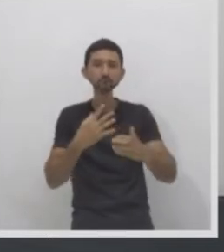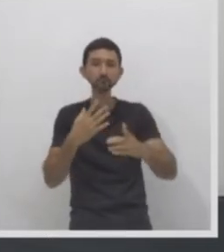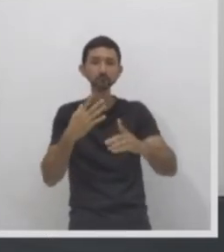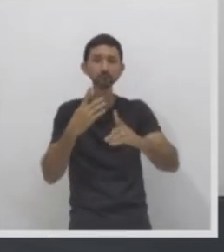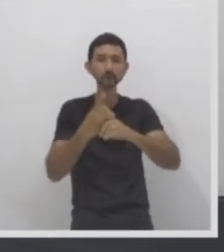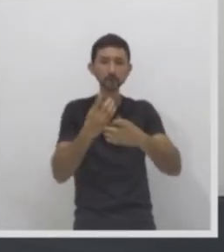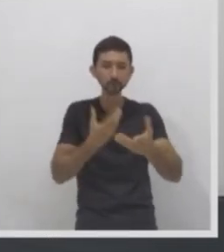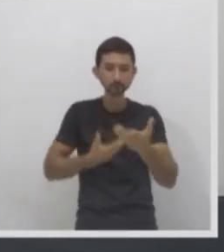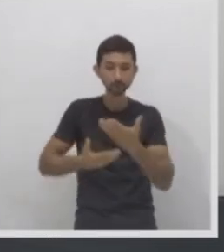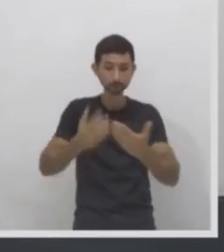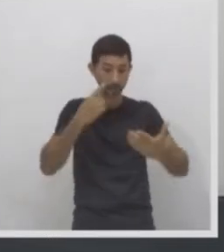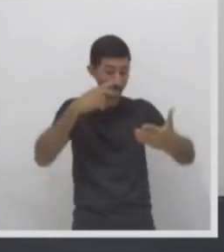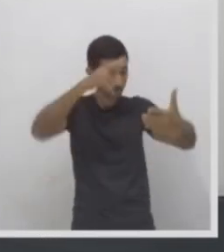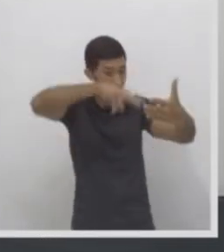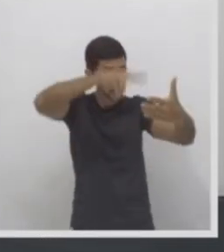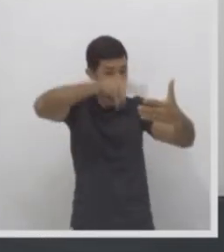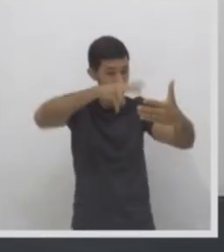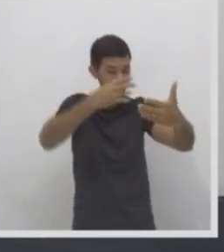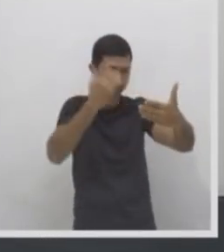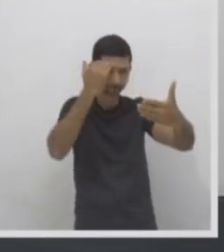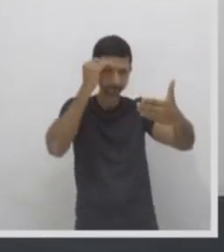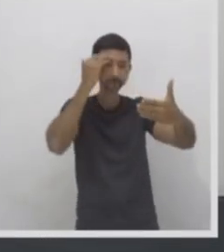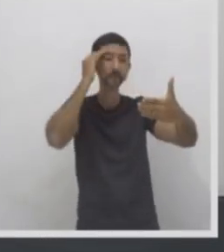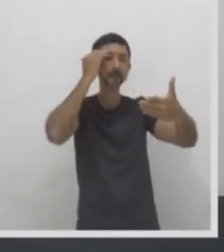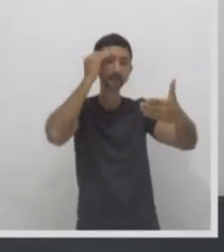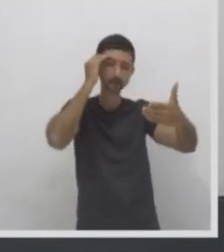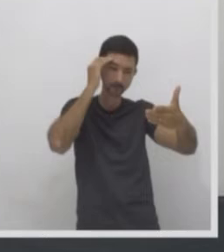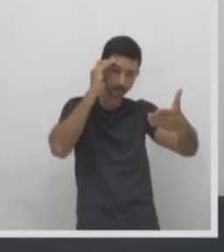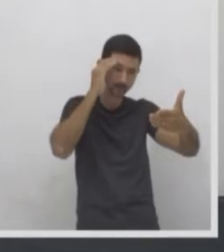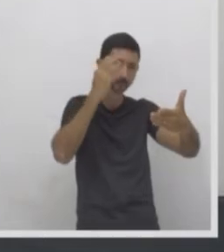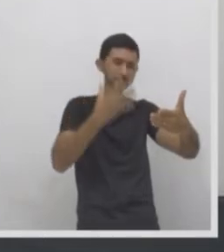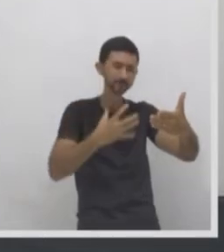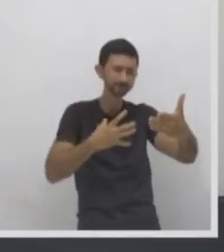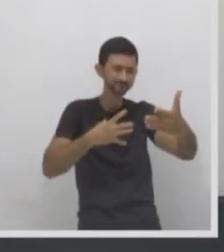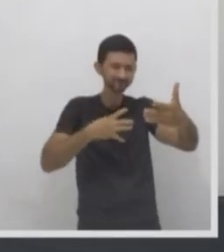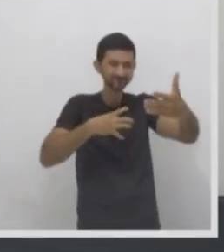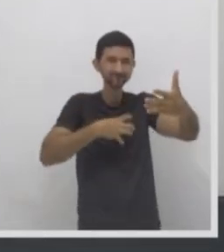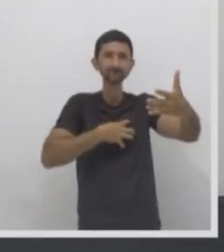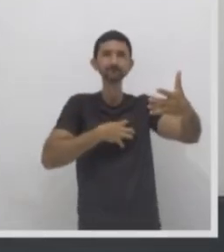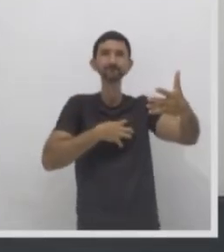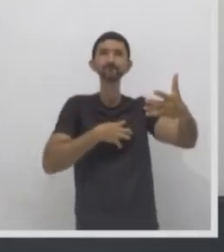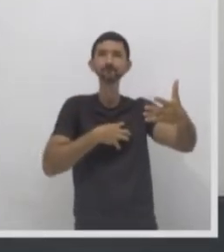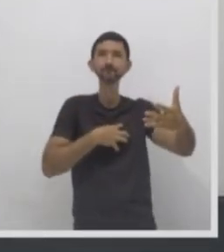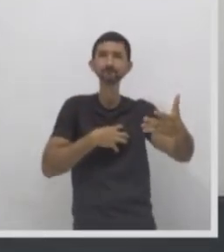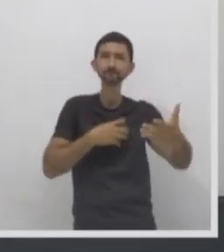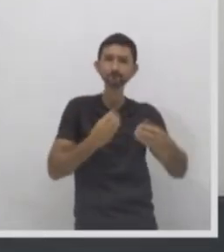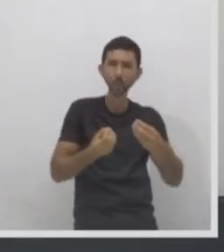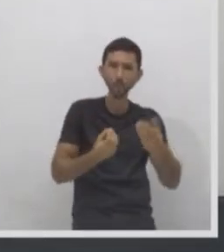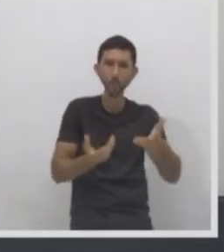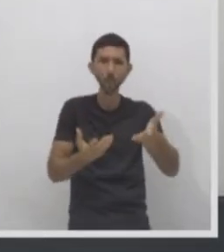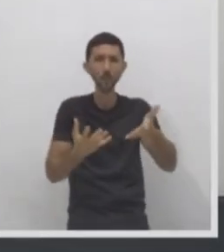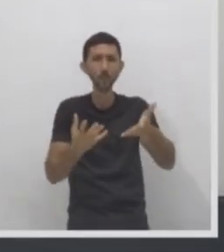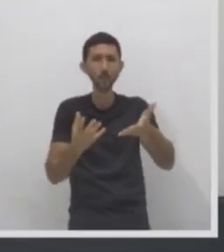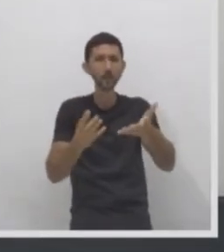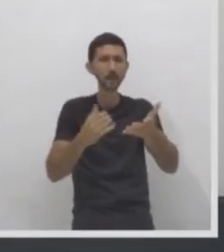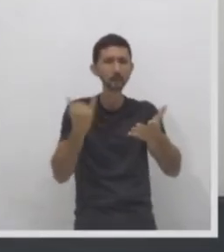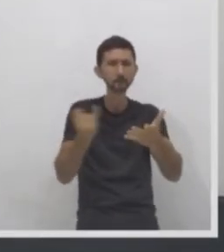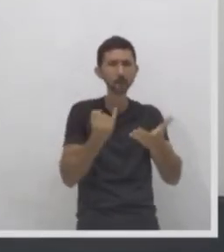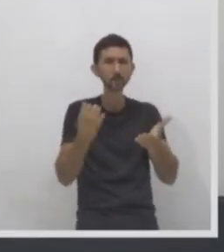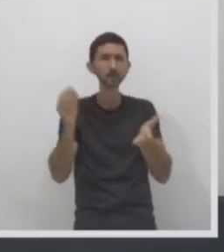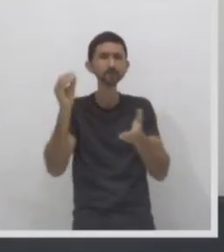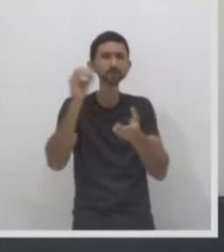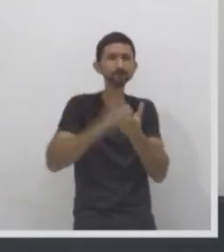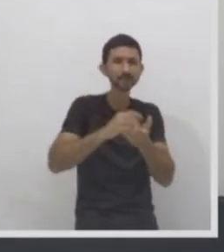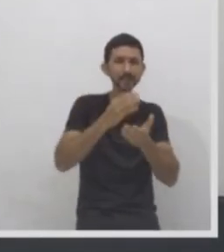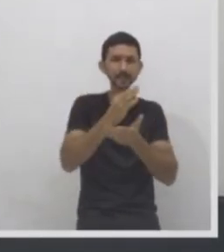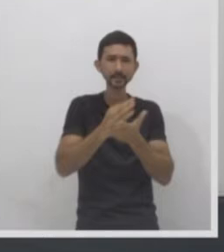uma impressão daquilo que o produtor do texto está sentindo, como é que ele se chama, qual é o papel dele dentro do